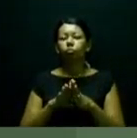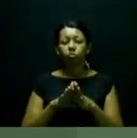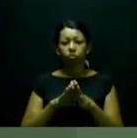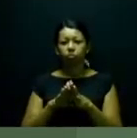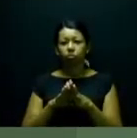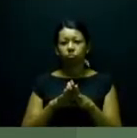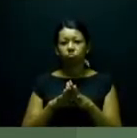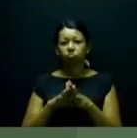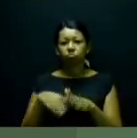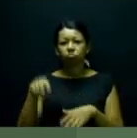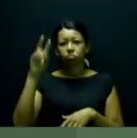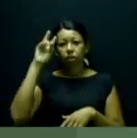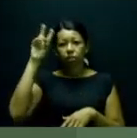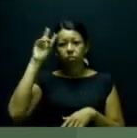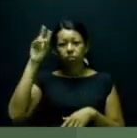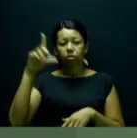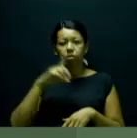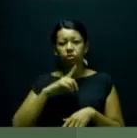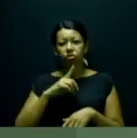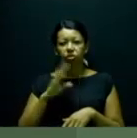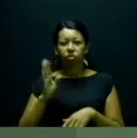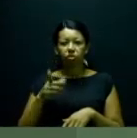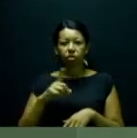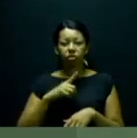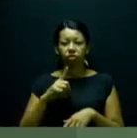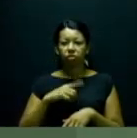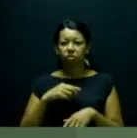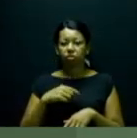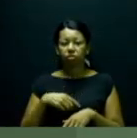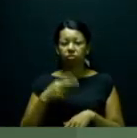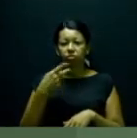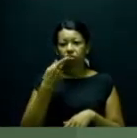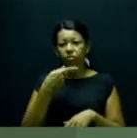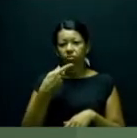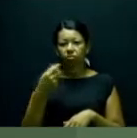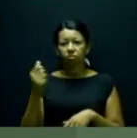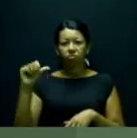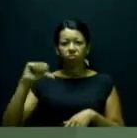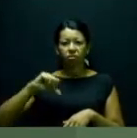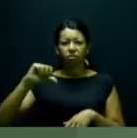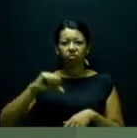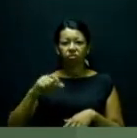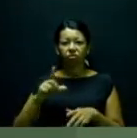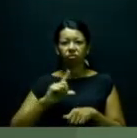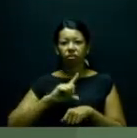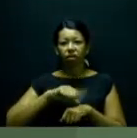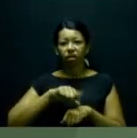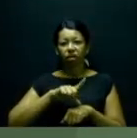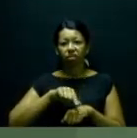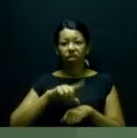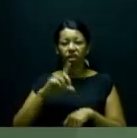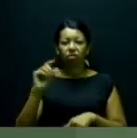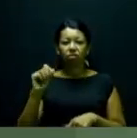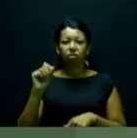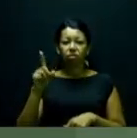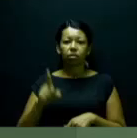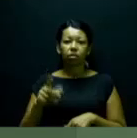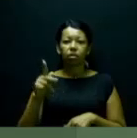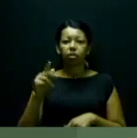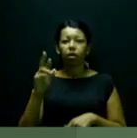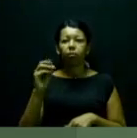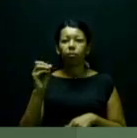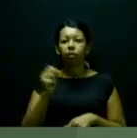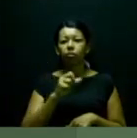o histórico, né, que nós tivemos. Aí já tinha um histórico negativo em atrasos aí que seria da